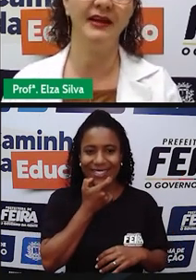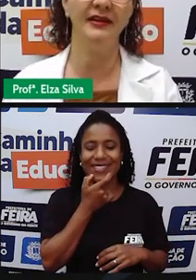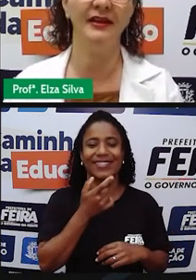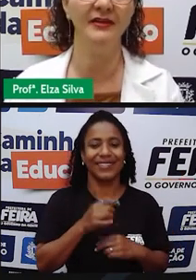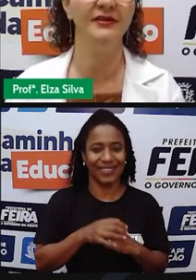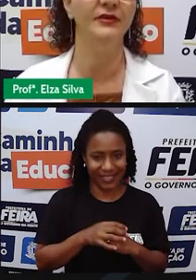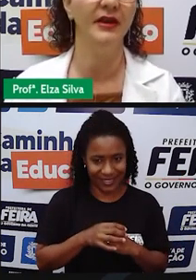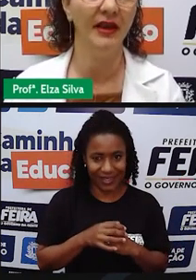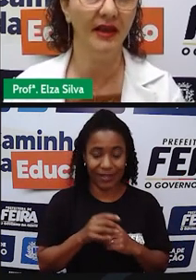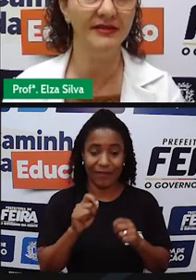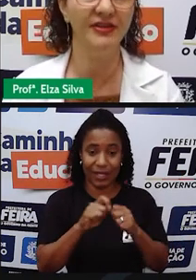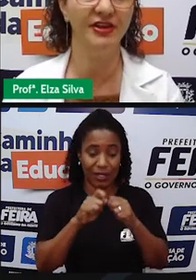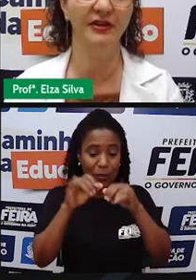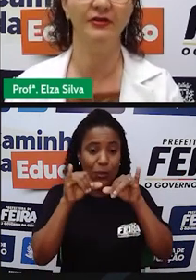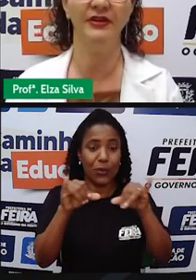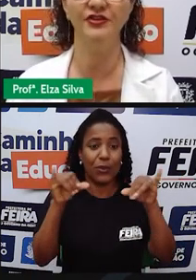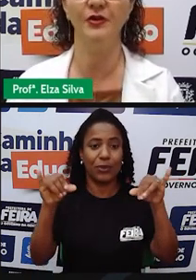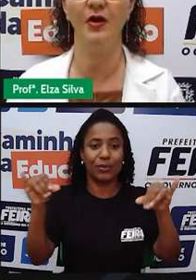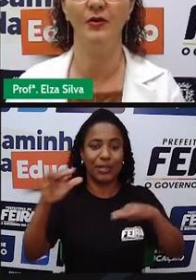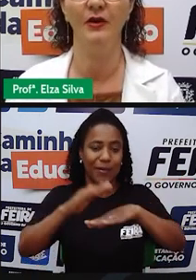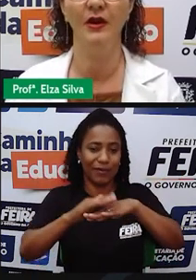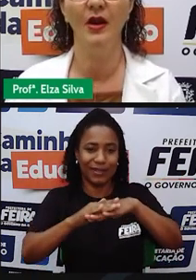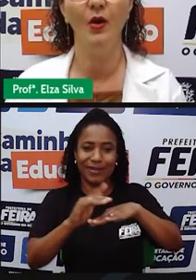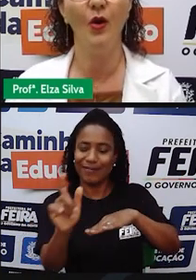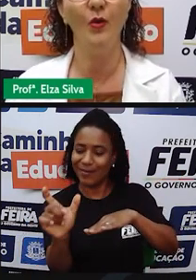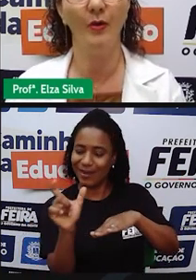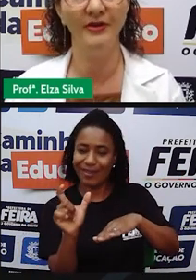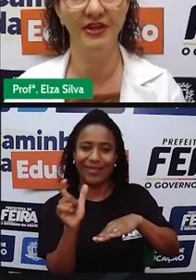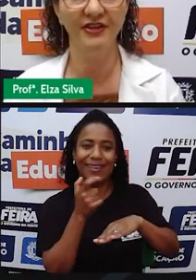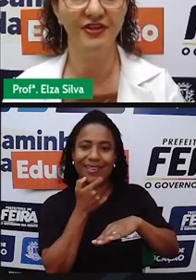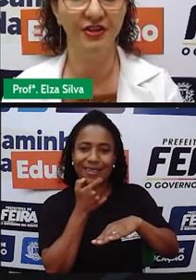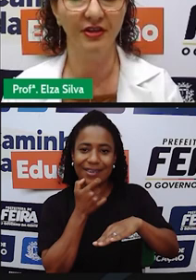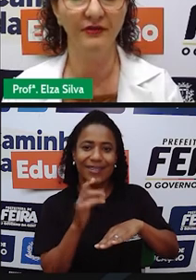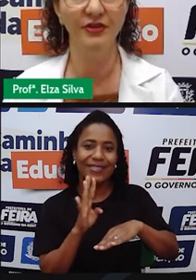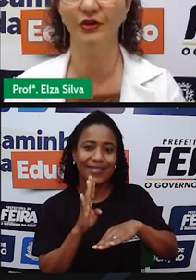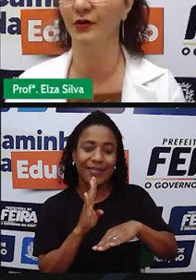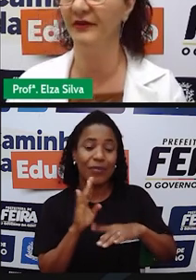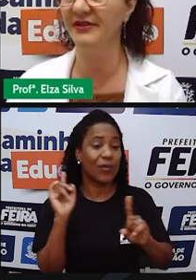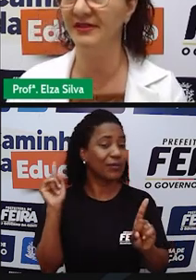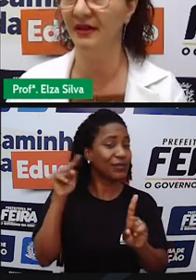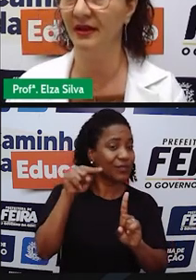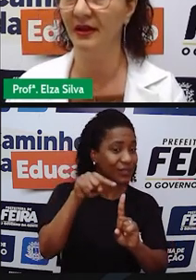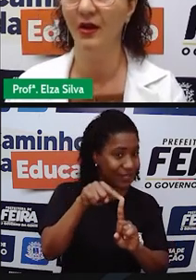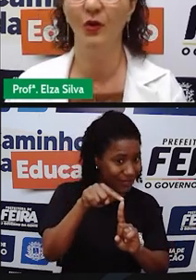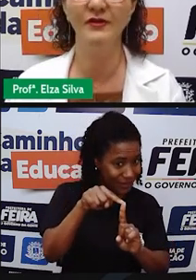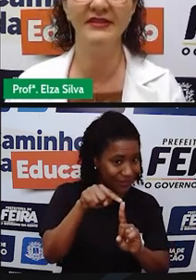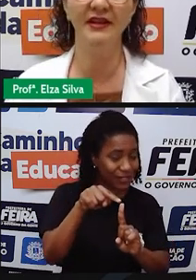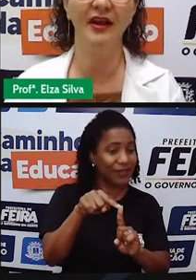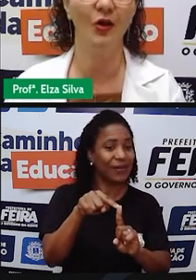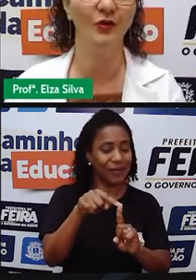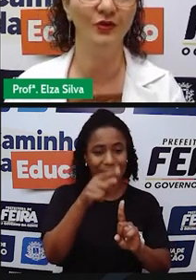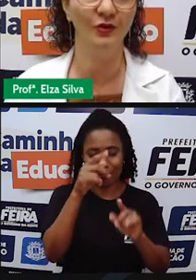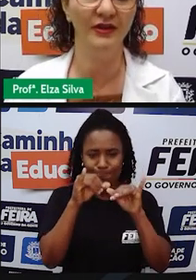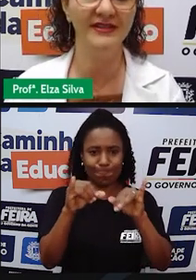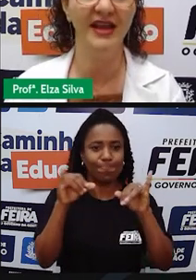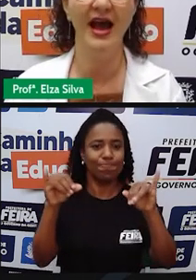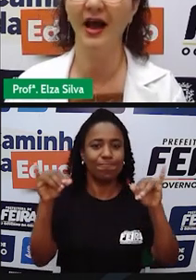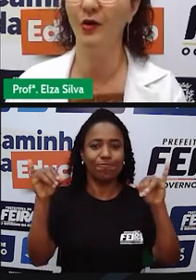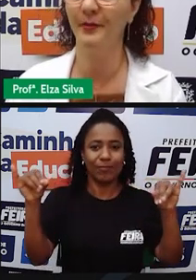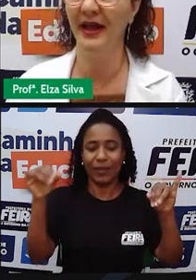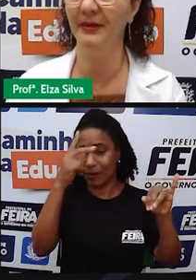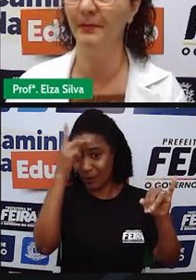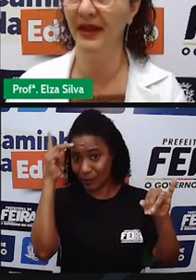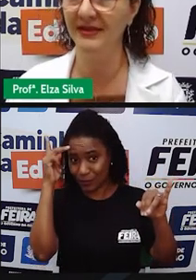que caracterizam esse gênero textual, com o objetivo de convencer os interlocutores